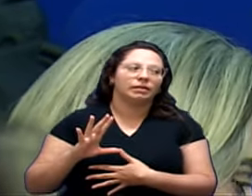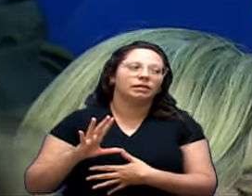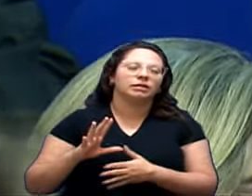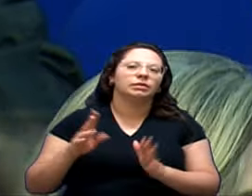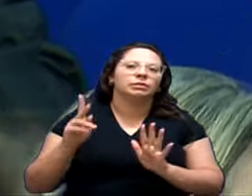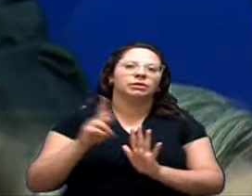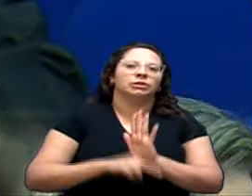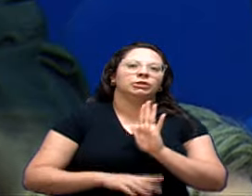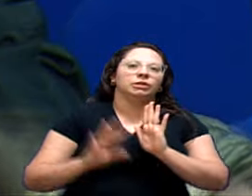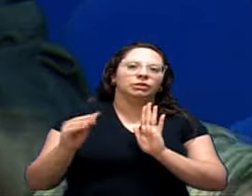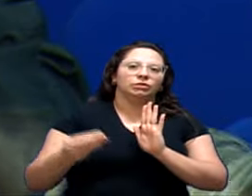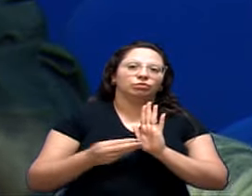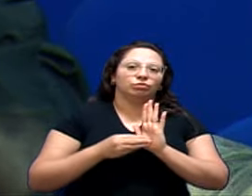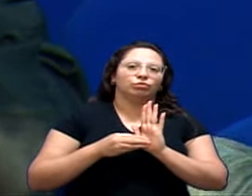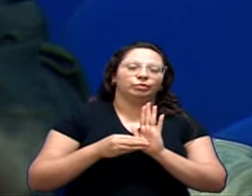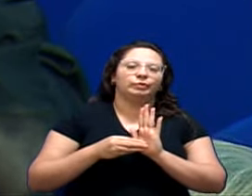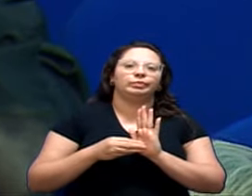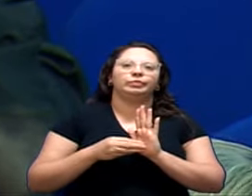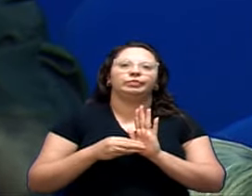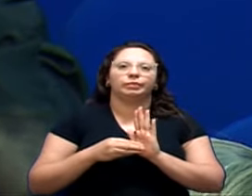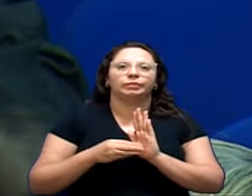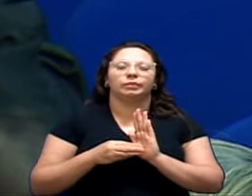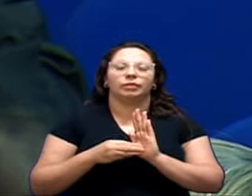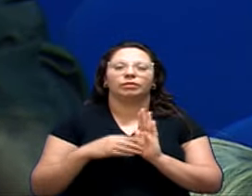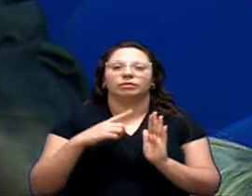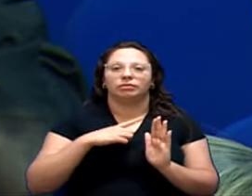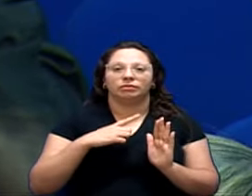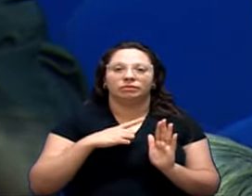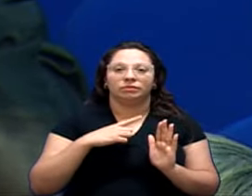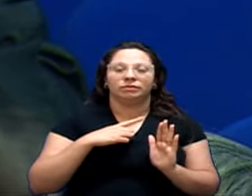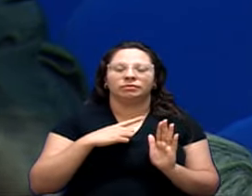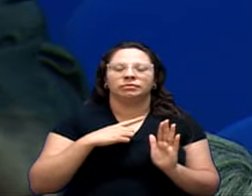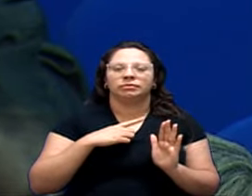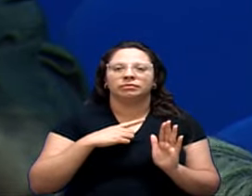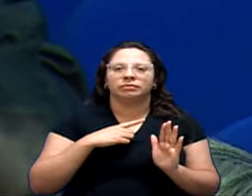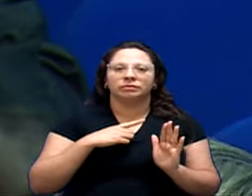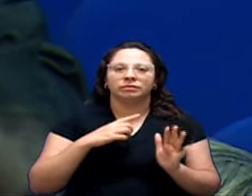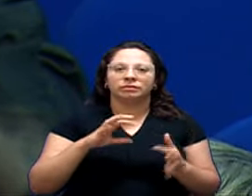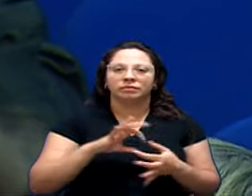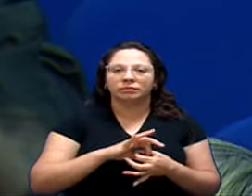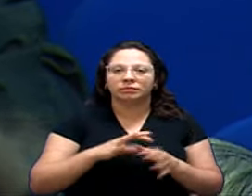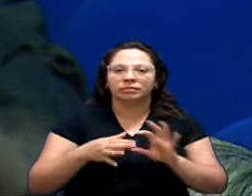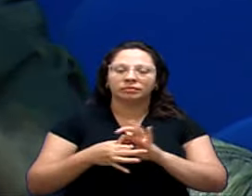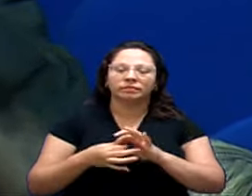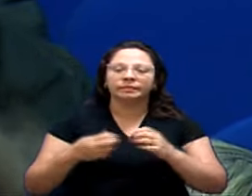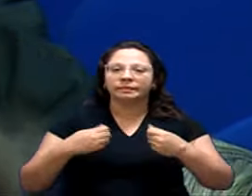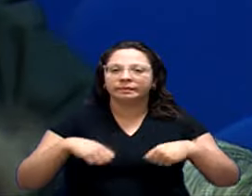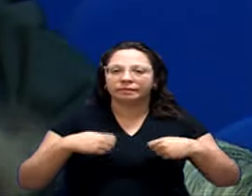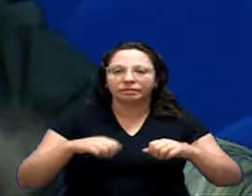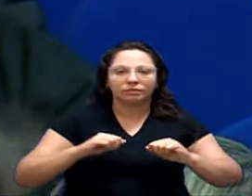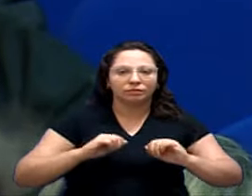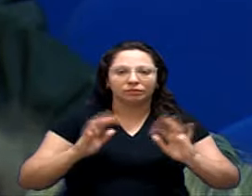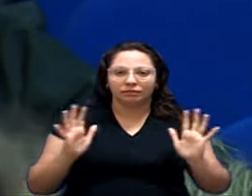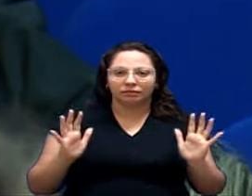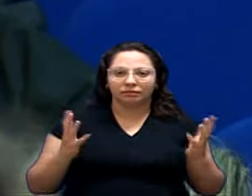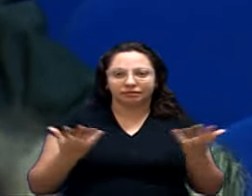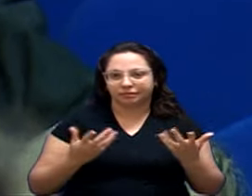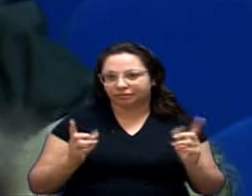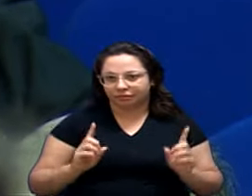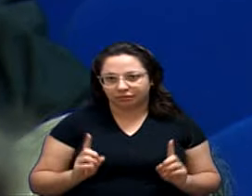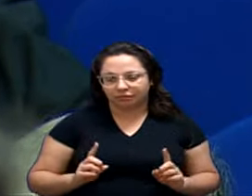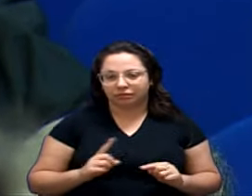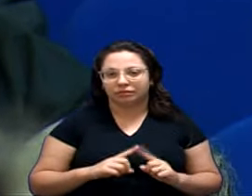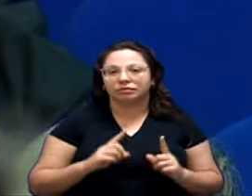projeto tá então essa sistêmica deve ser esclarecida não hoje naturalmente